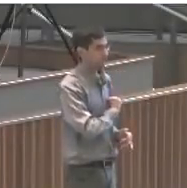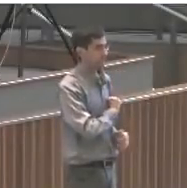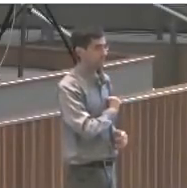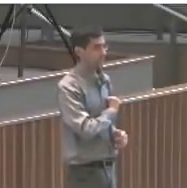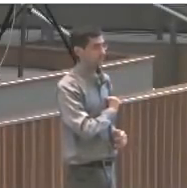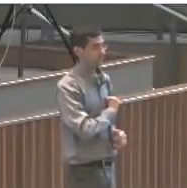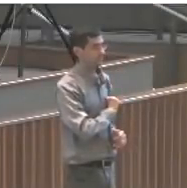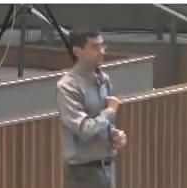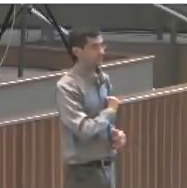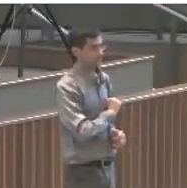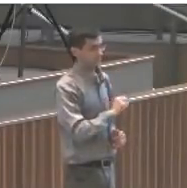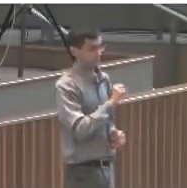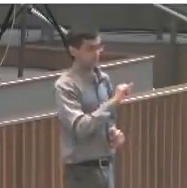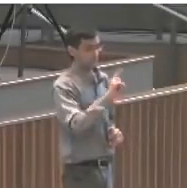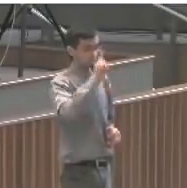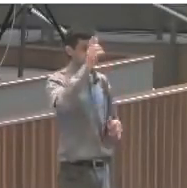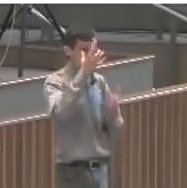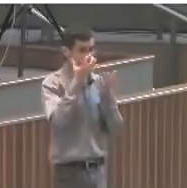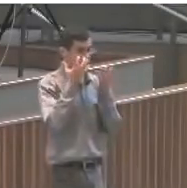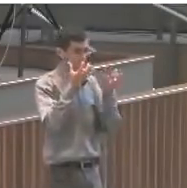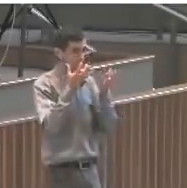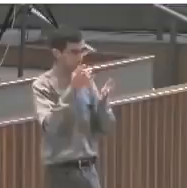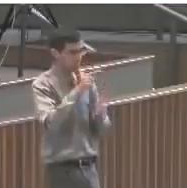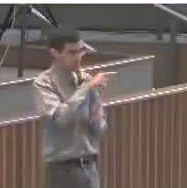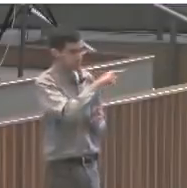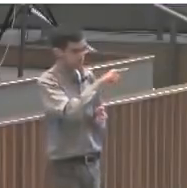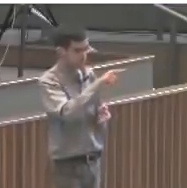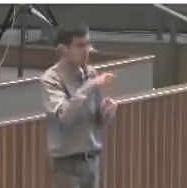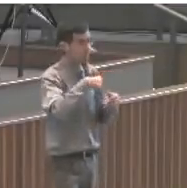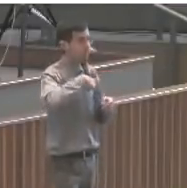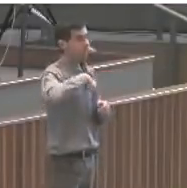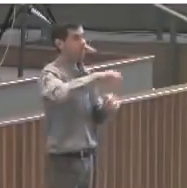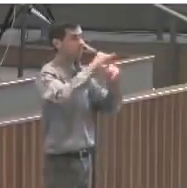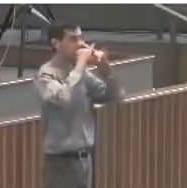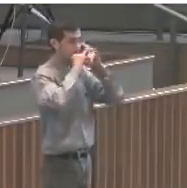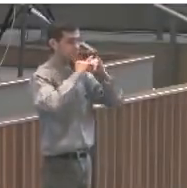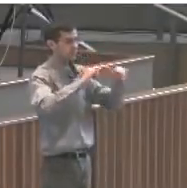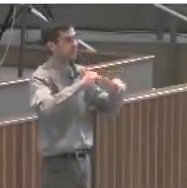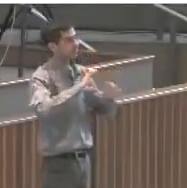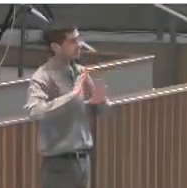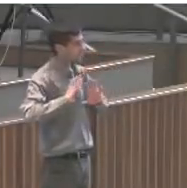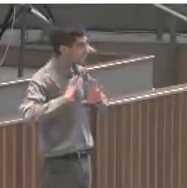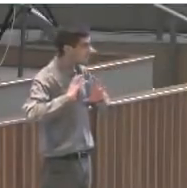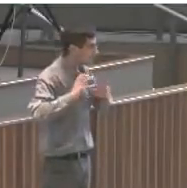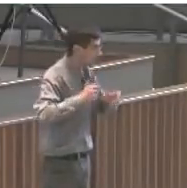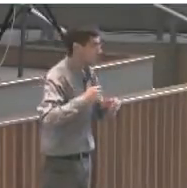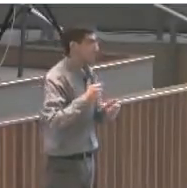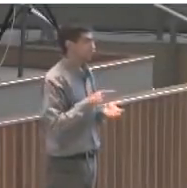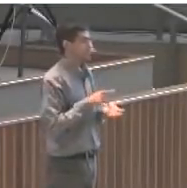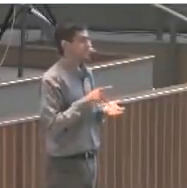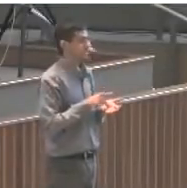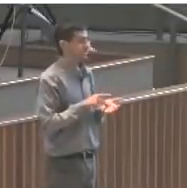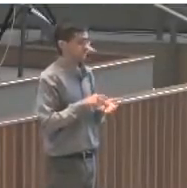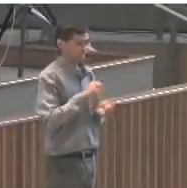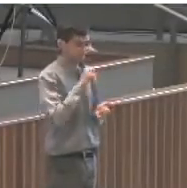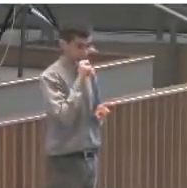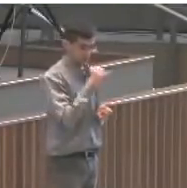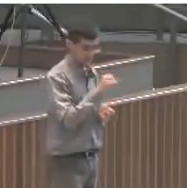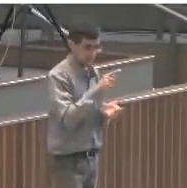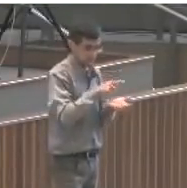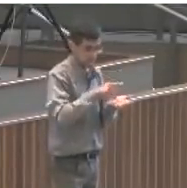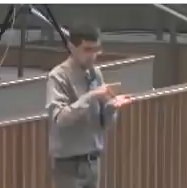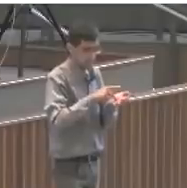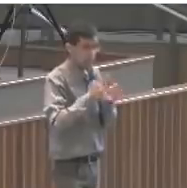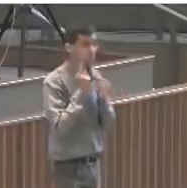se deus quer que você seja esse mensageiro tenha coragem porque esse é o centro da vontade